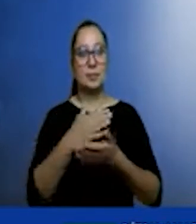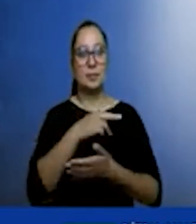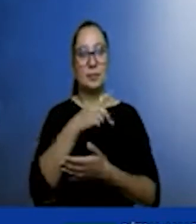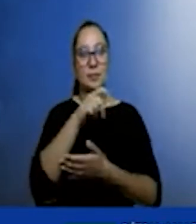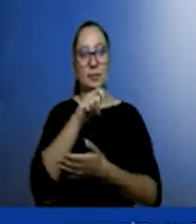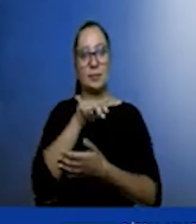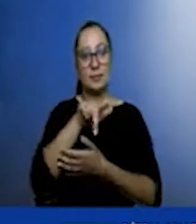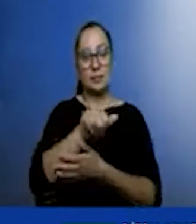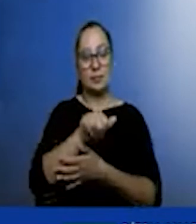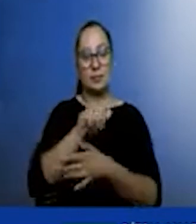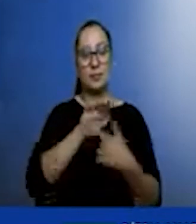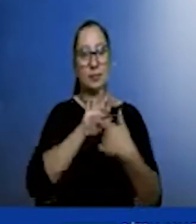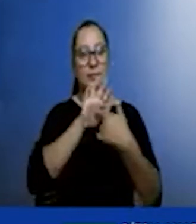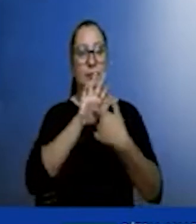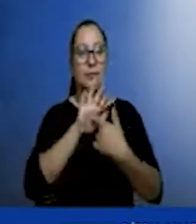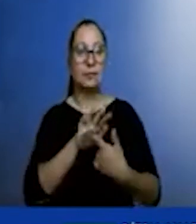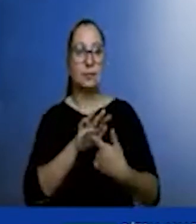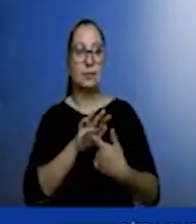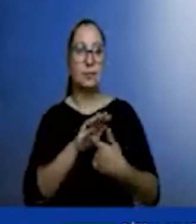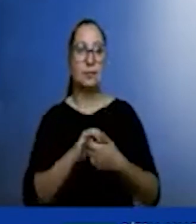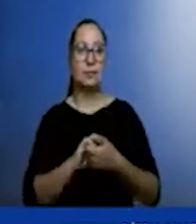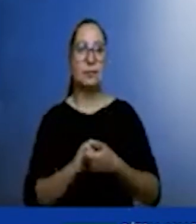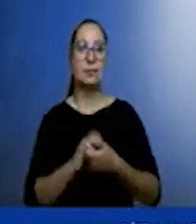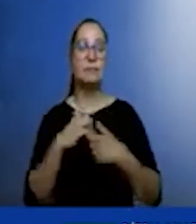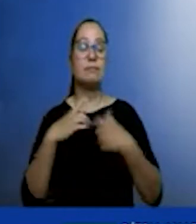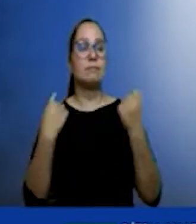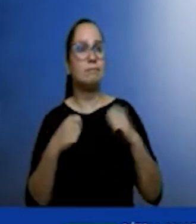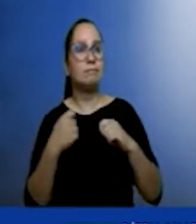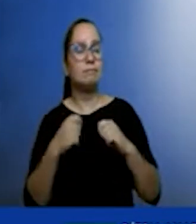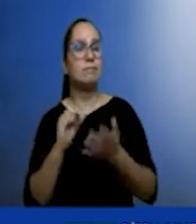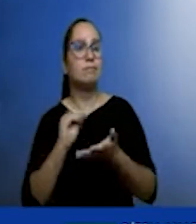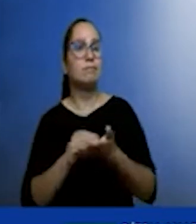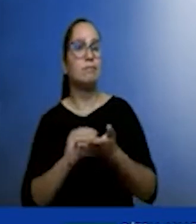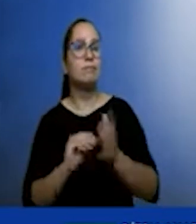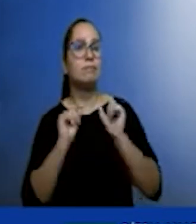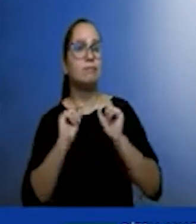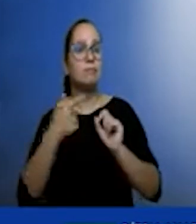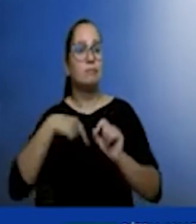trazendo essa necessidade. O que falta para a gente garantir